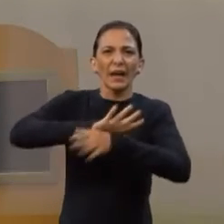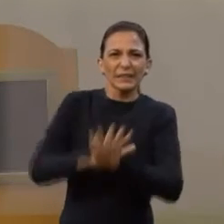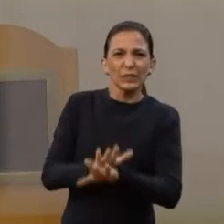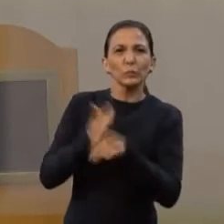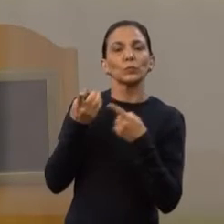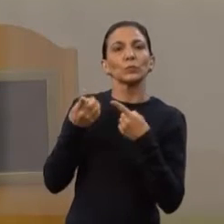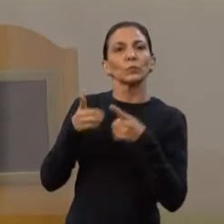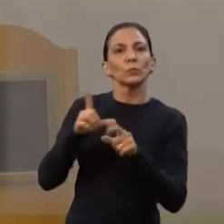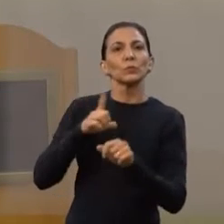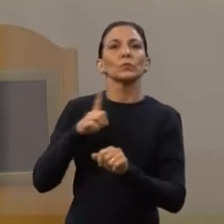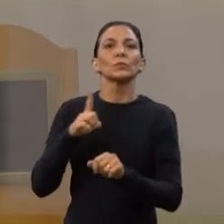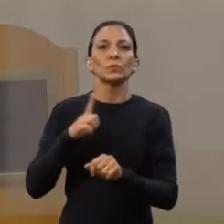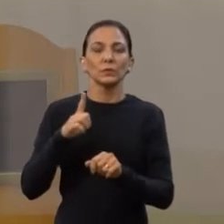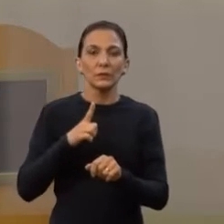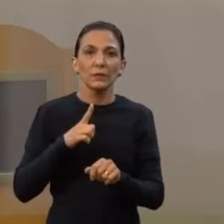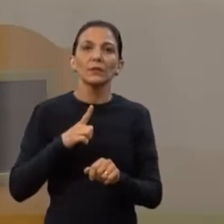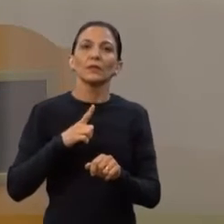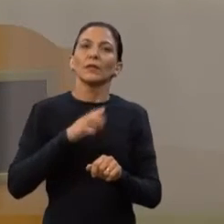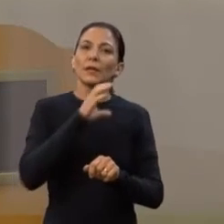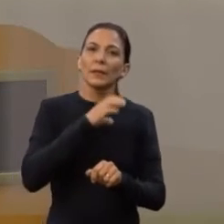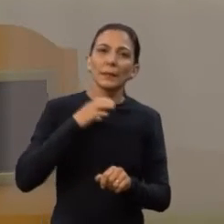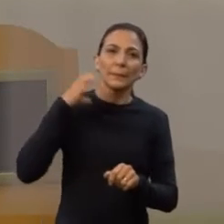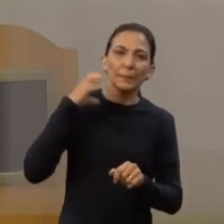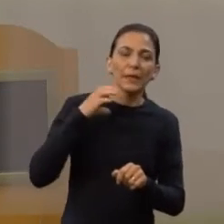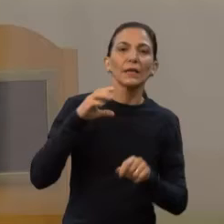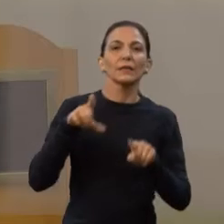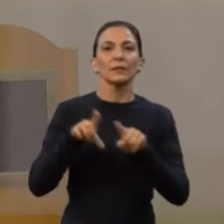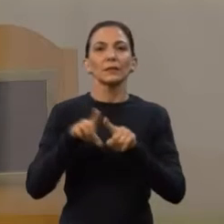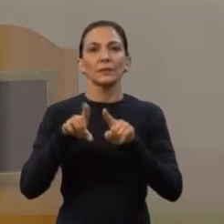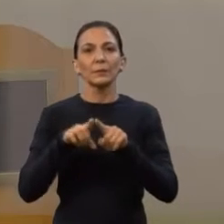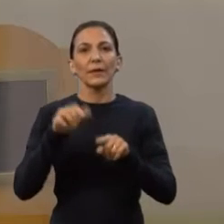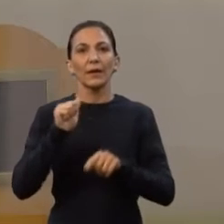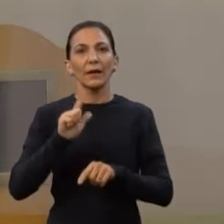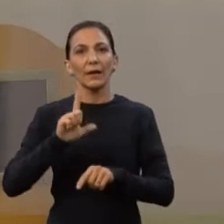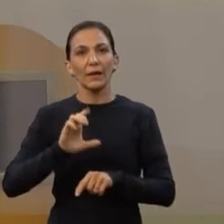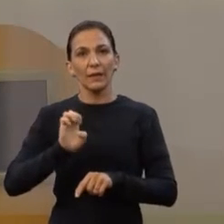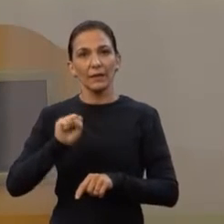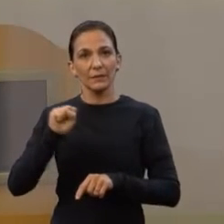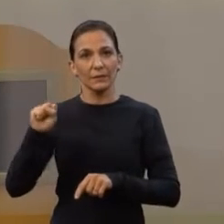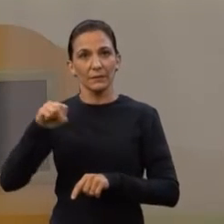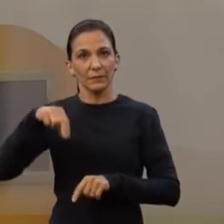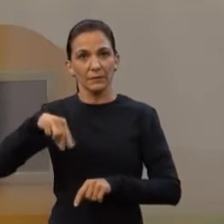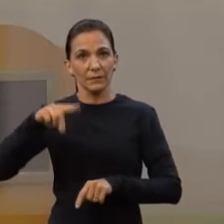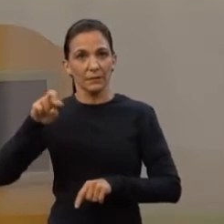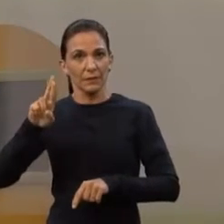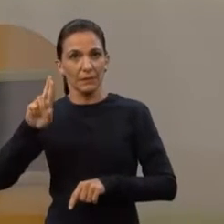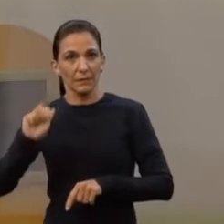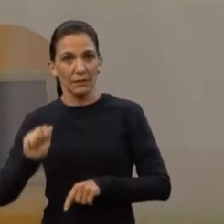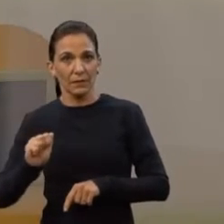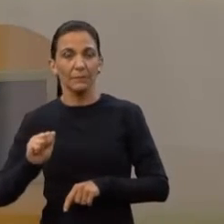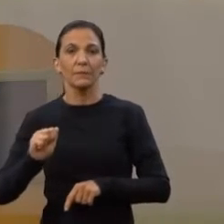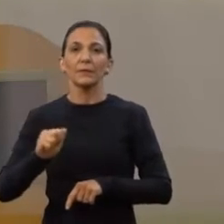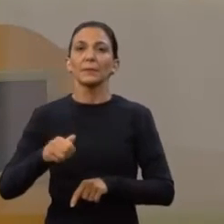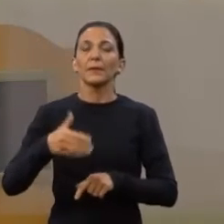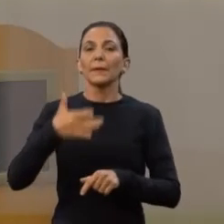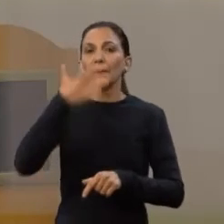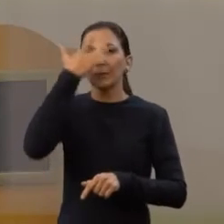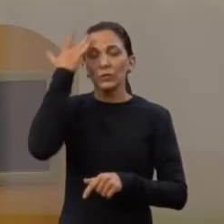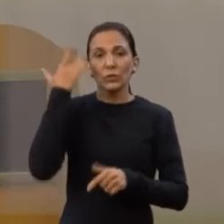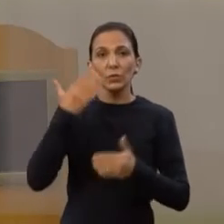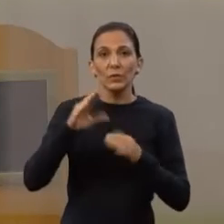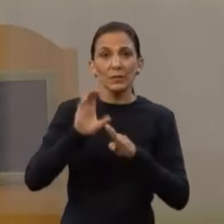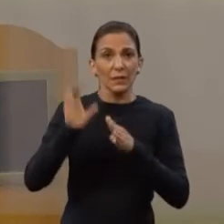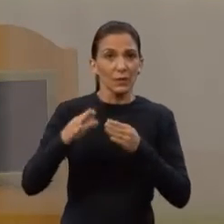Bianco João Clemente também a coordenadora é de políticas étnico-raciais Alessandra e outros membros é extra câmera